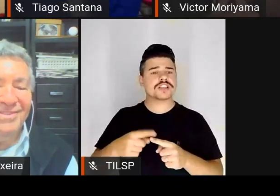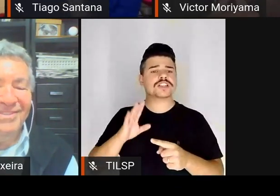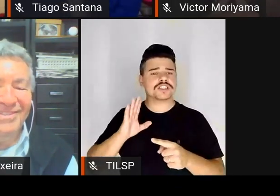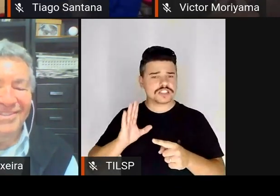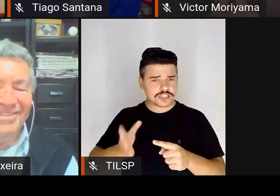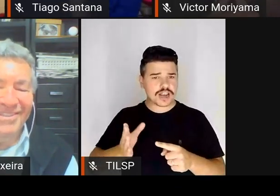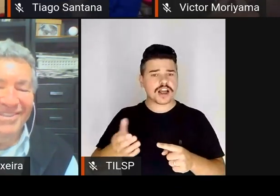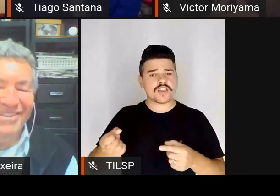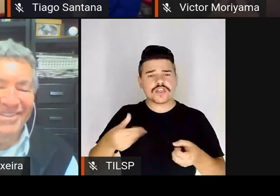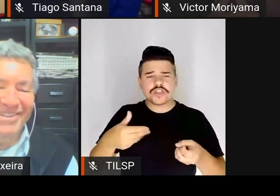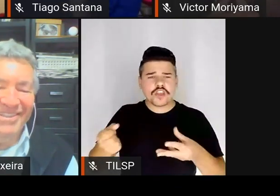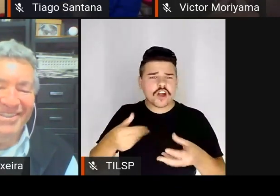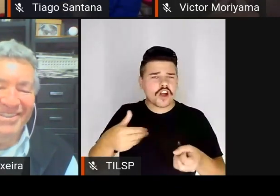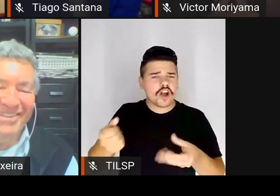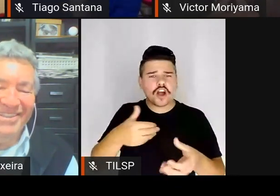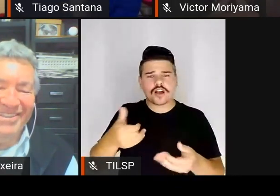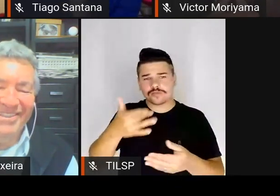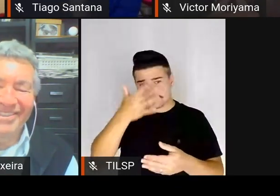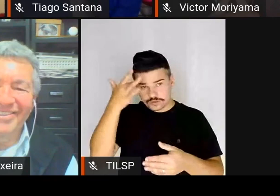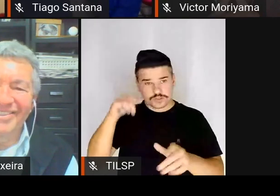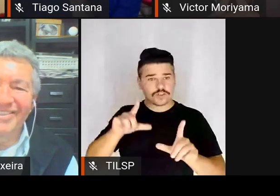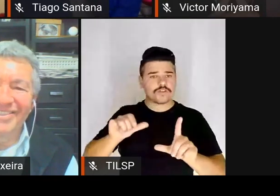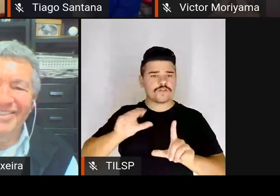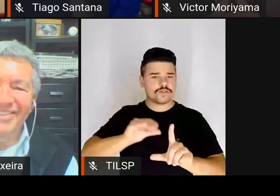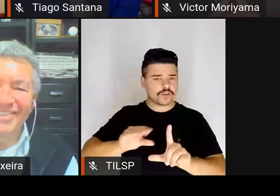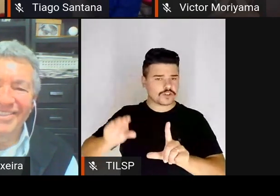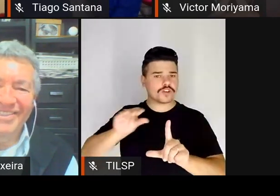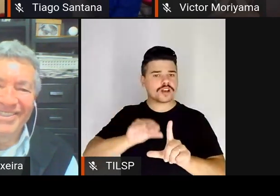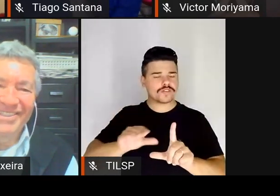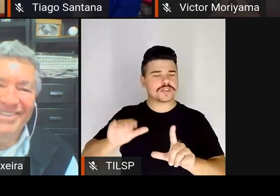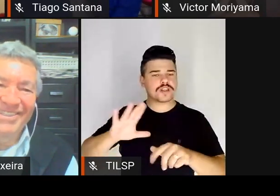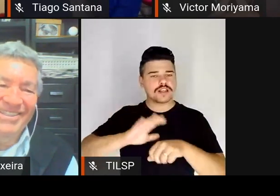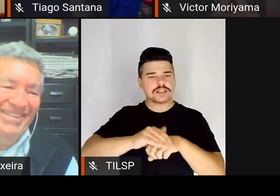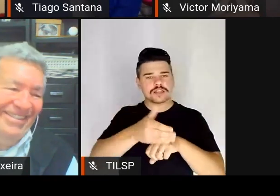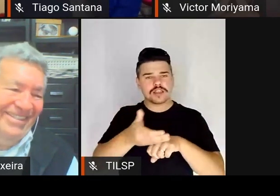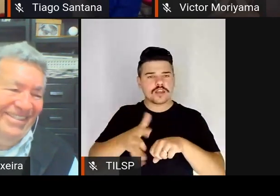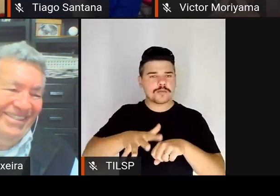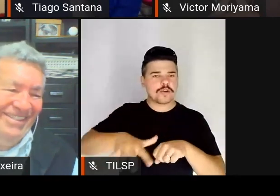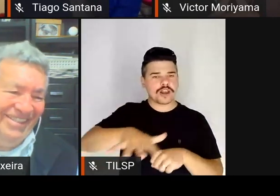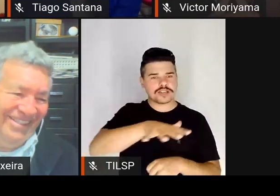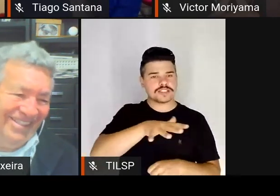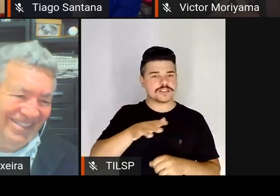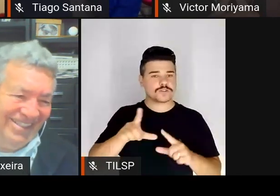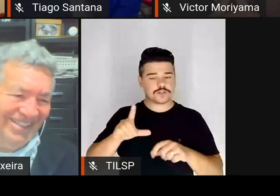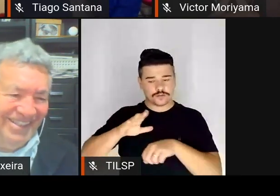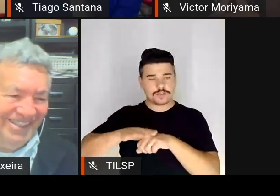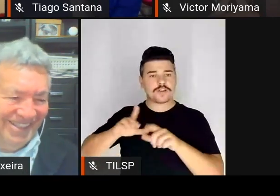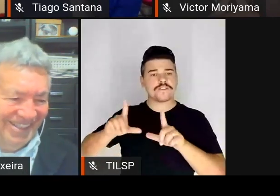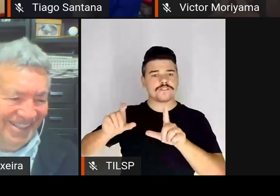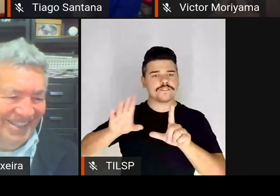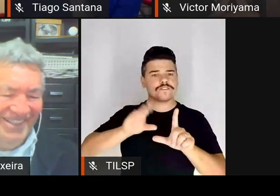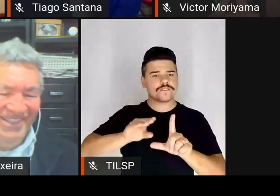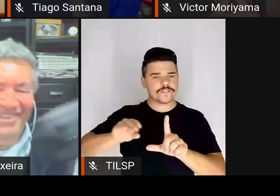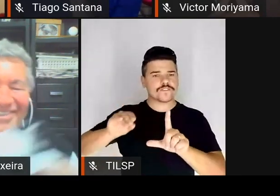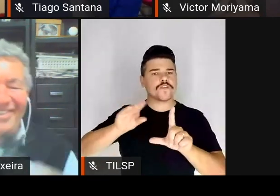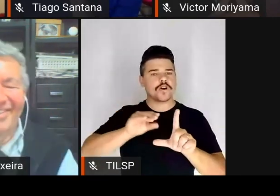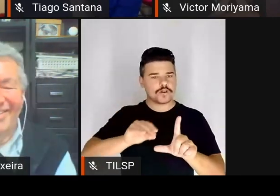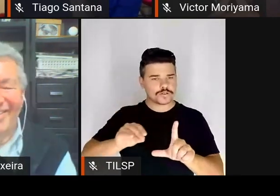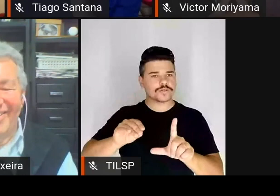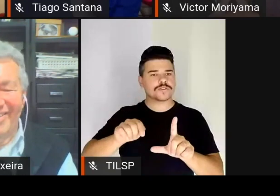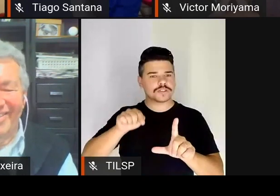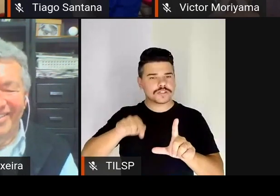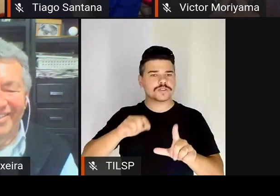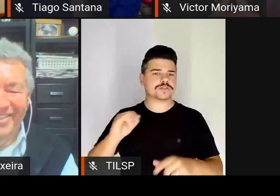novos fotógrafos vão surgir. A democratização do ato de fotografar é uma